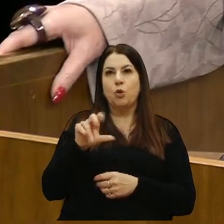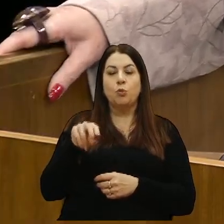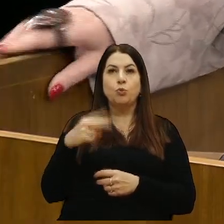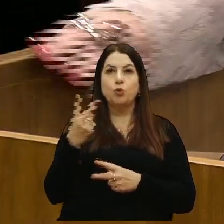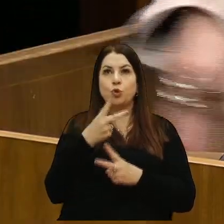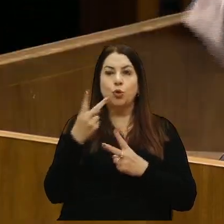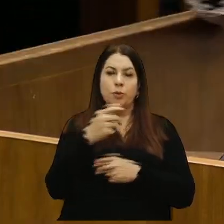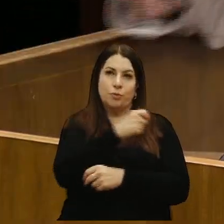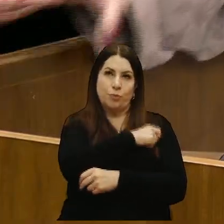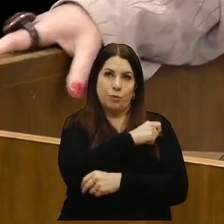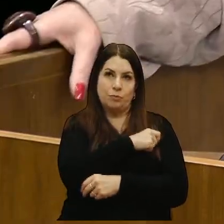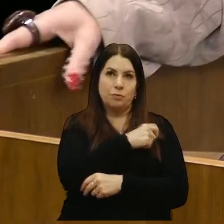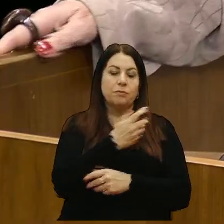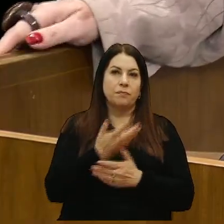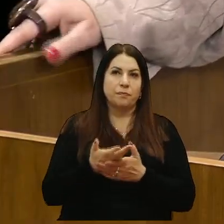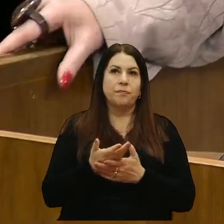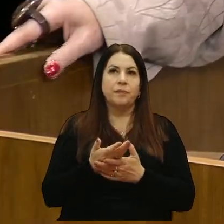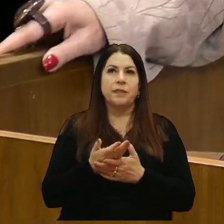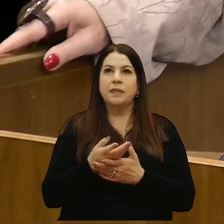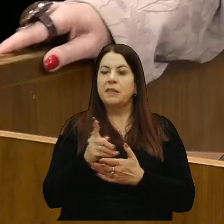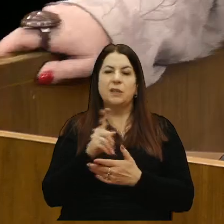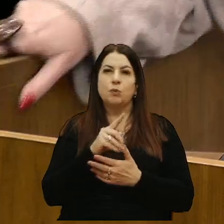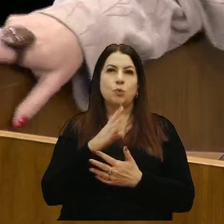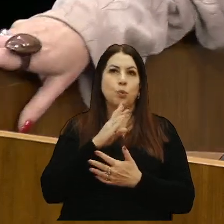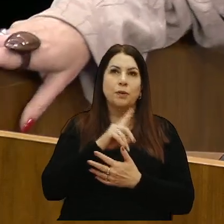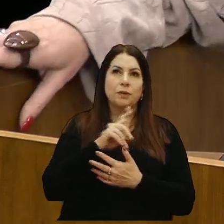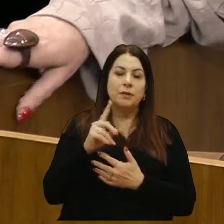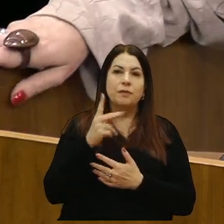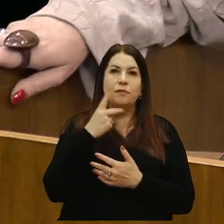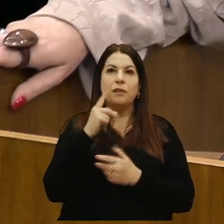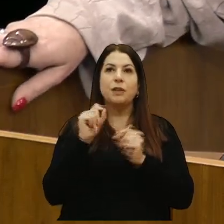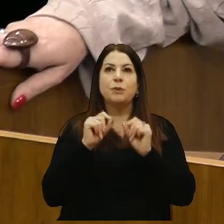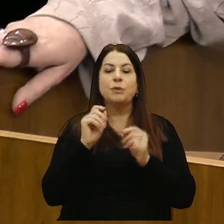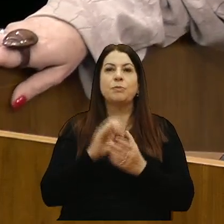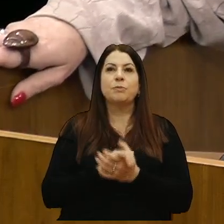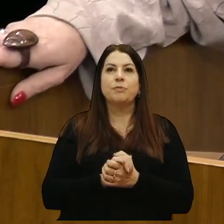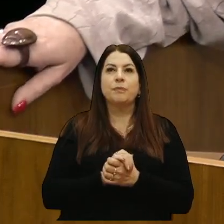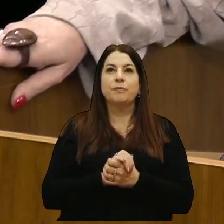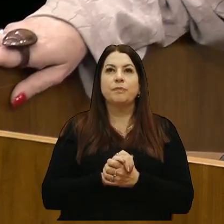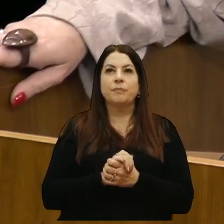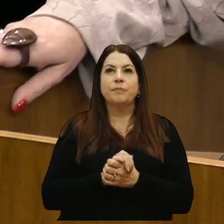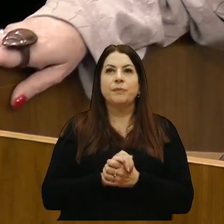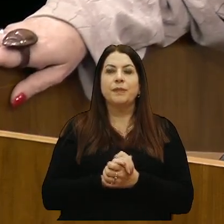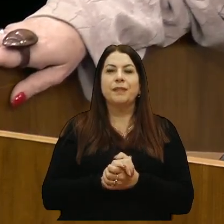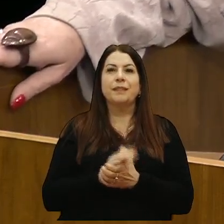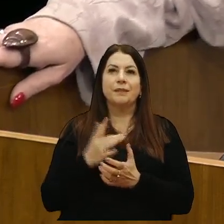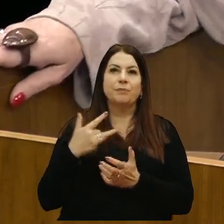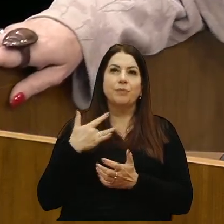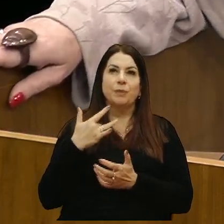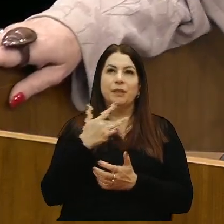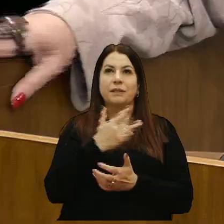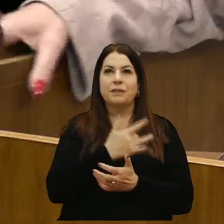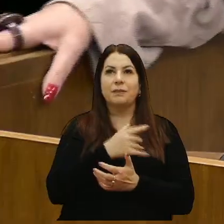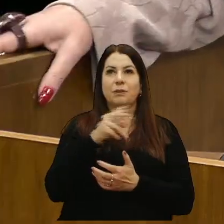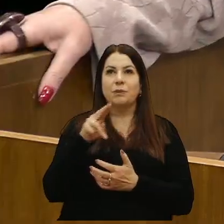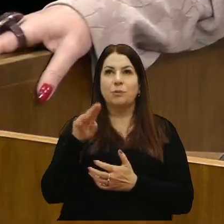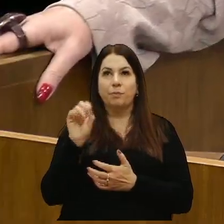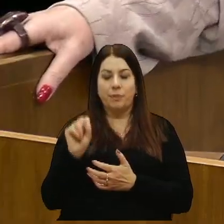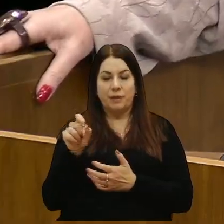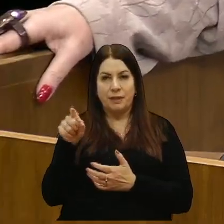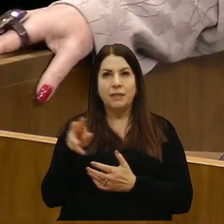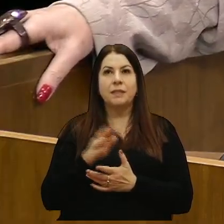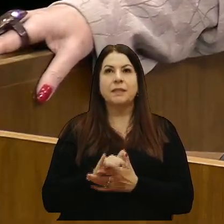dois estudantes, sem sequer se conheceram, falaram sobre a saúde, né? Sobre a UBS do